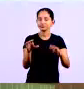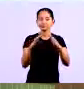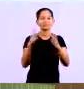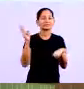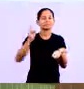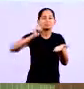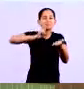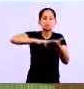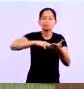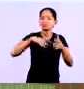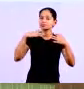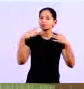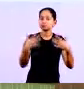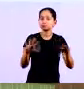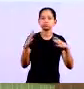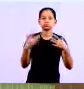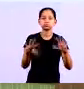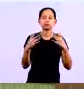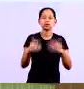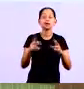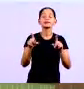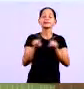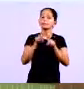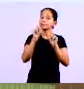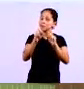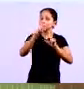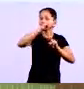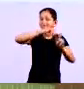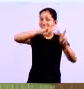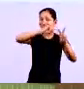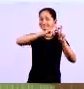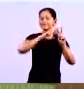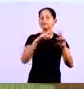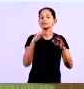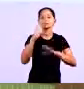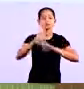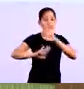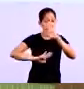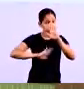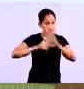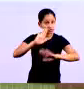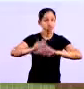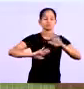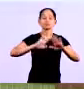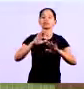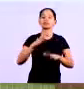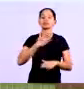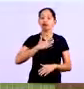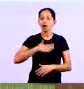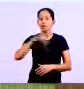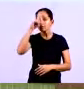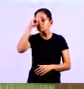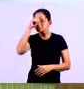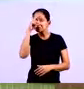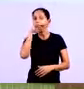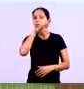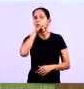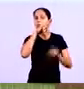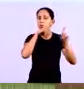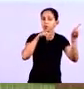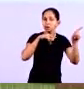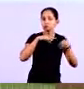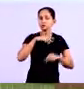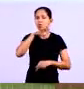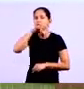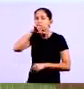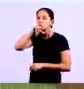são altíssimas, você está incorrendo em crime. Ok? E a gente tem que fazer aquele link, né? A gente reclama que o hospital não tem vaga, a gente reclama disso, a gente